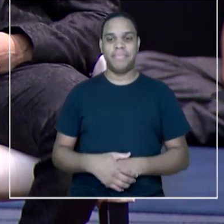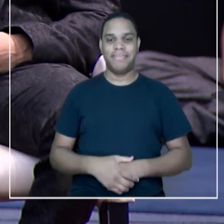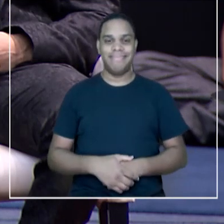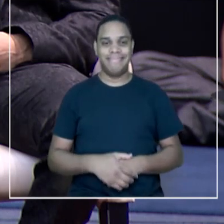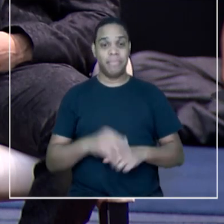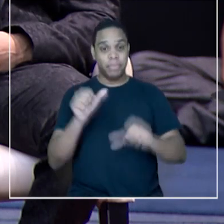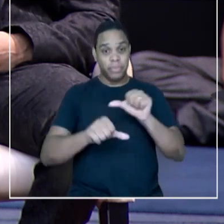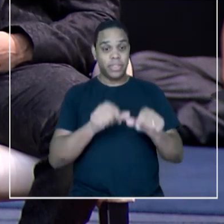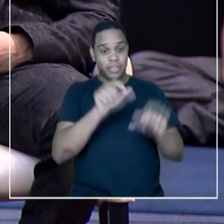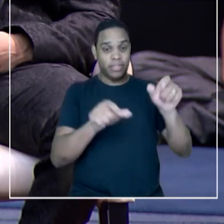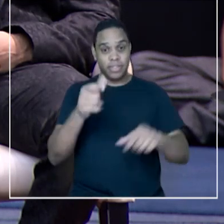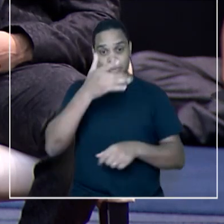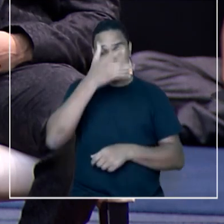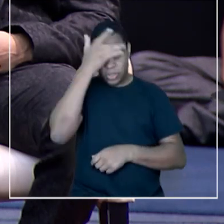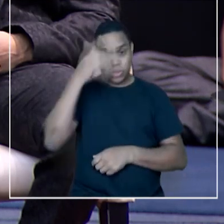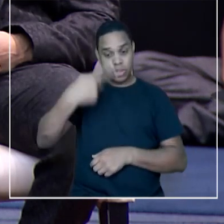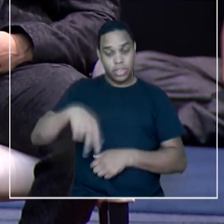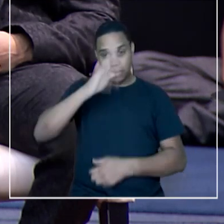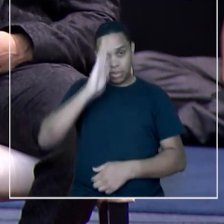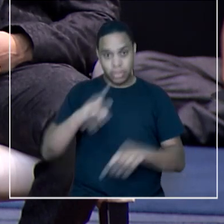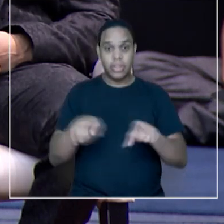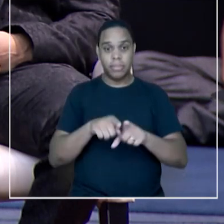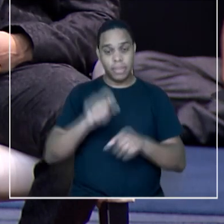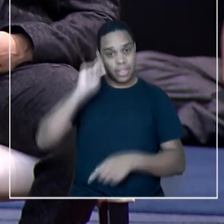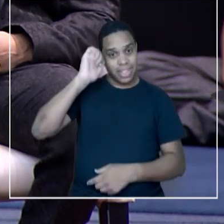mas na África, na Ásia.